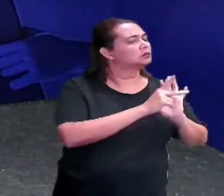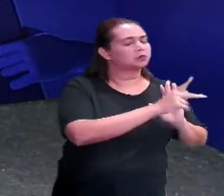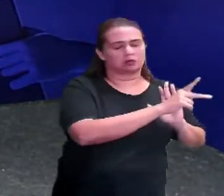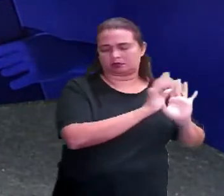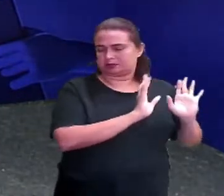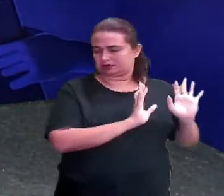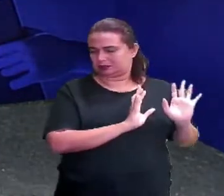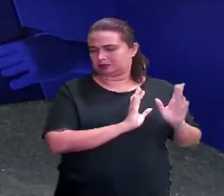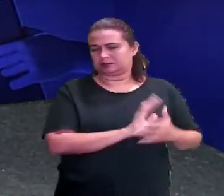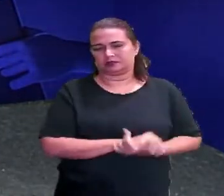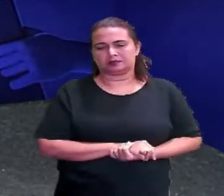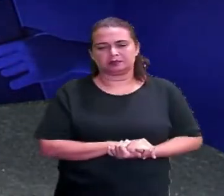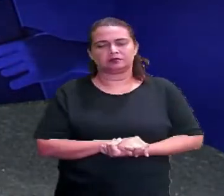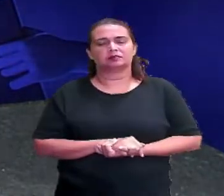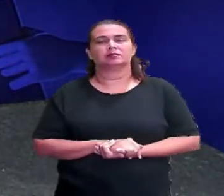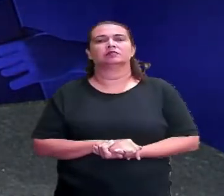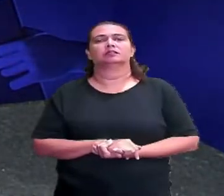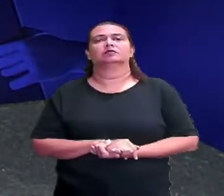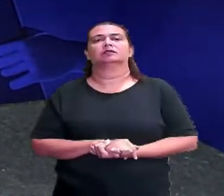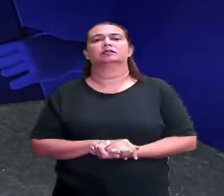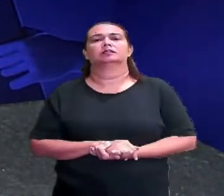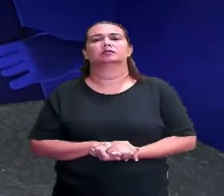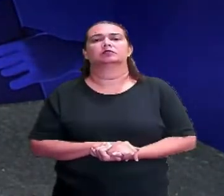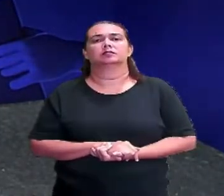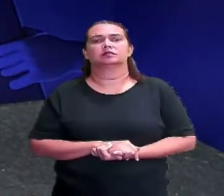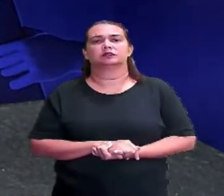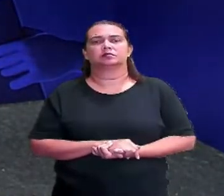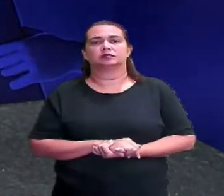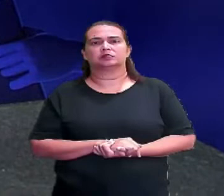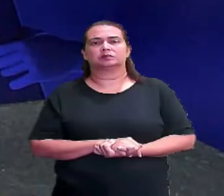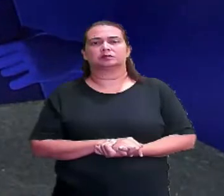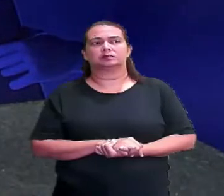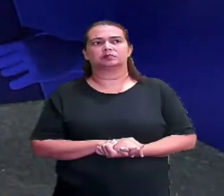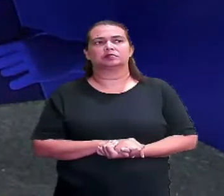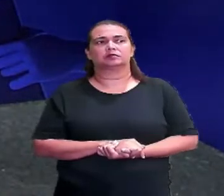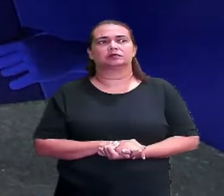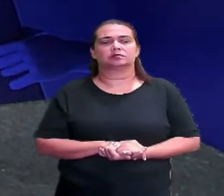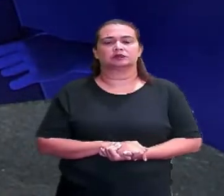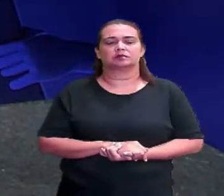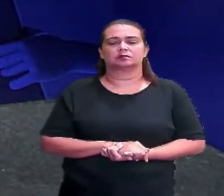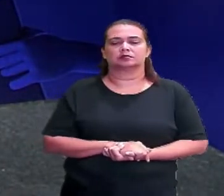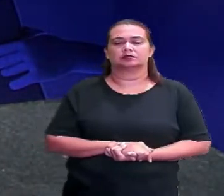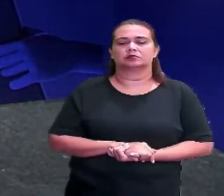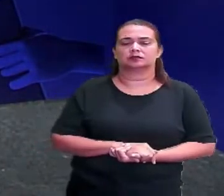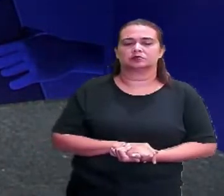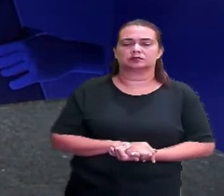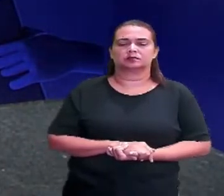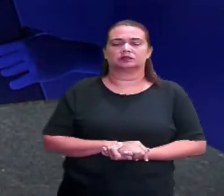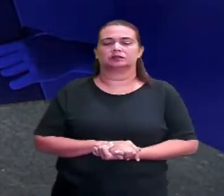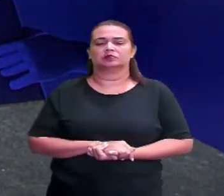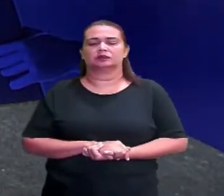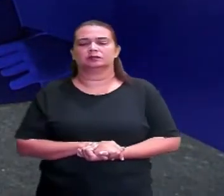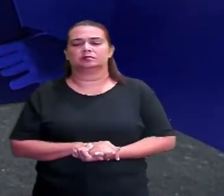característico de se comunicar e de dizer as coisas. Okay?